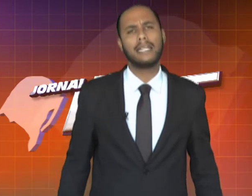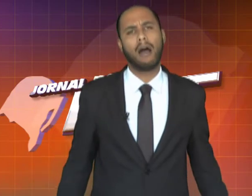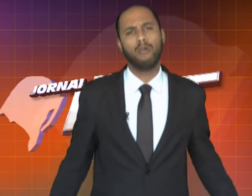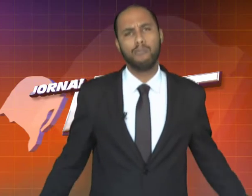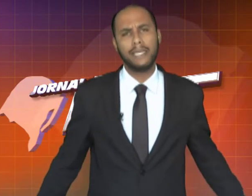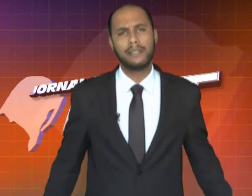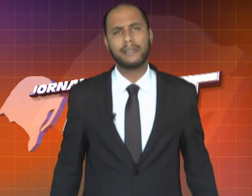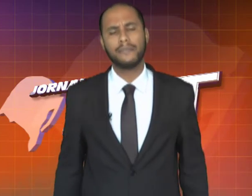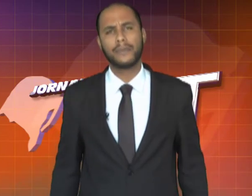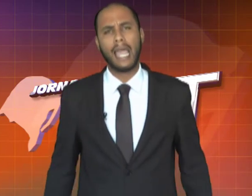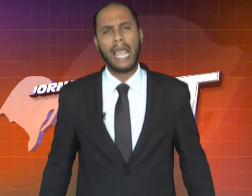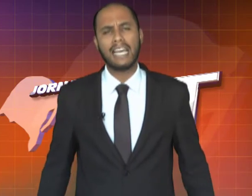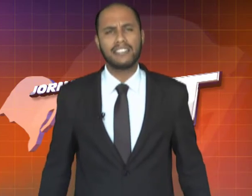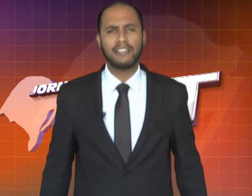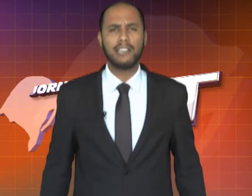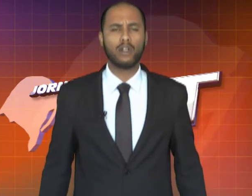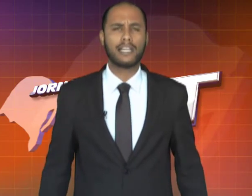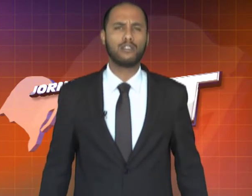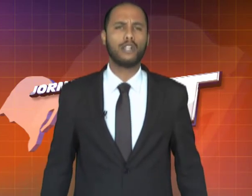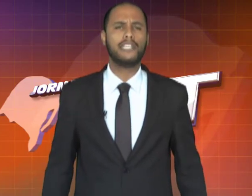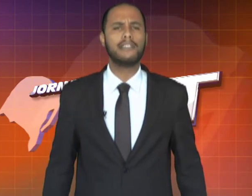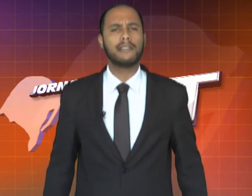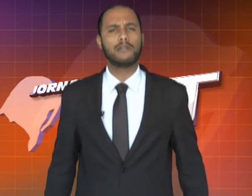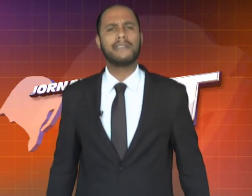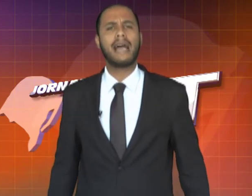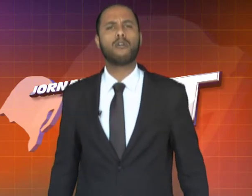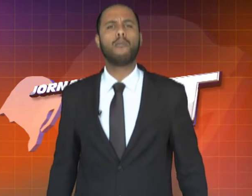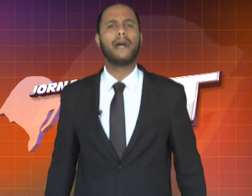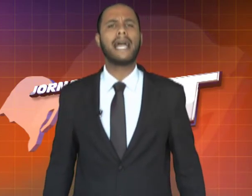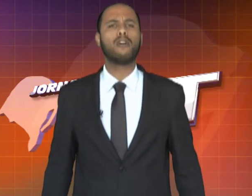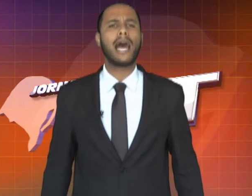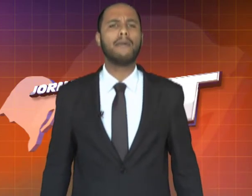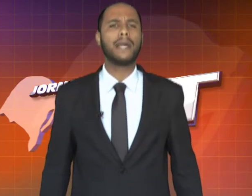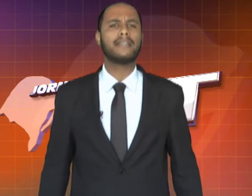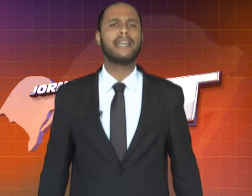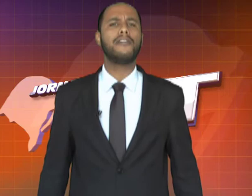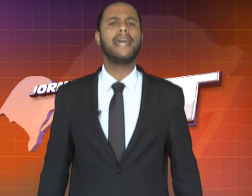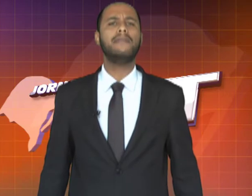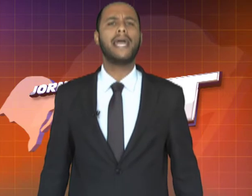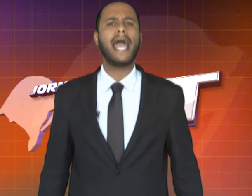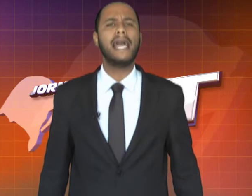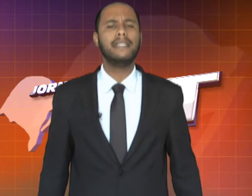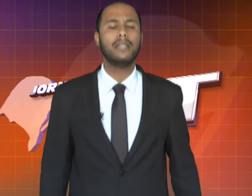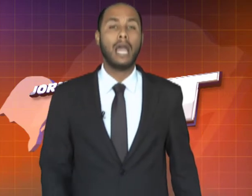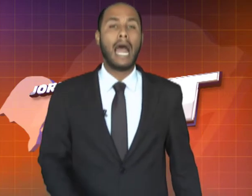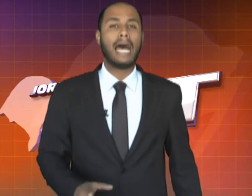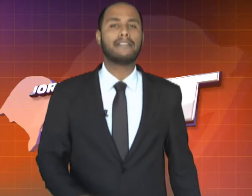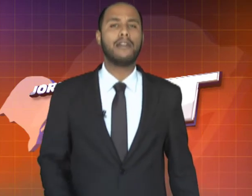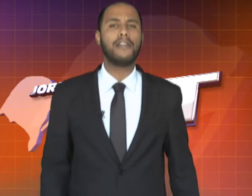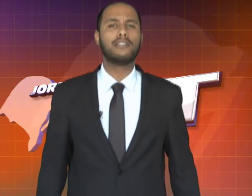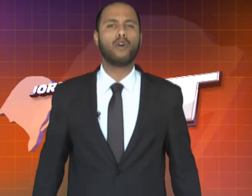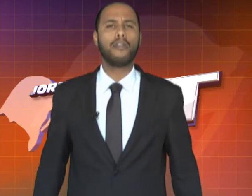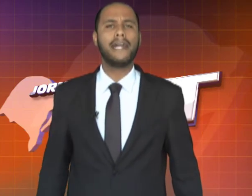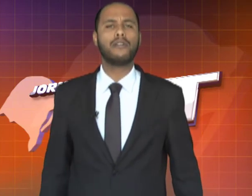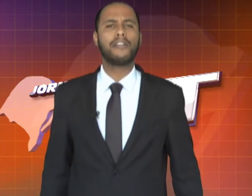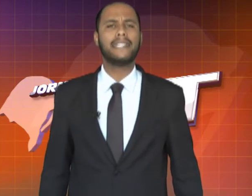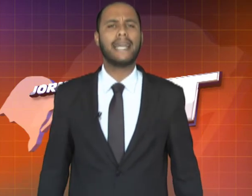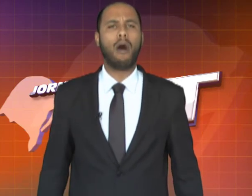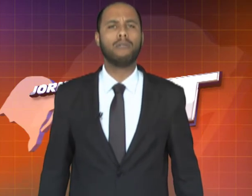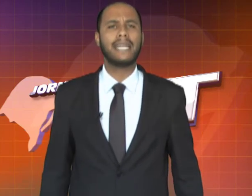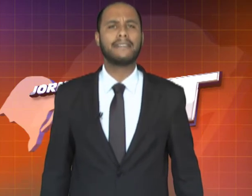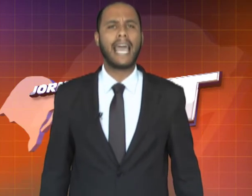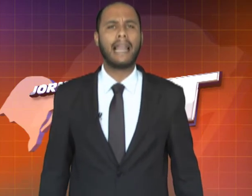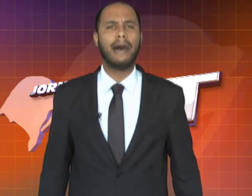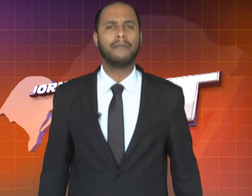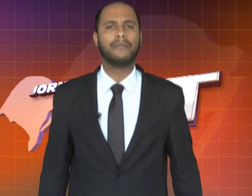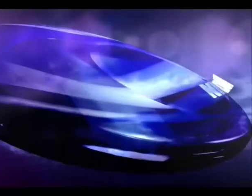abono salarial, o PIS. Estas e outras notícias você acompanha agora pela TV NBR, a TV do Governo